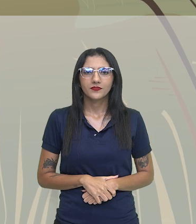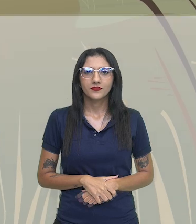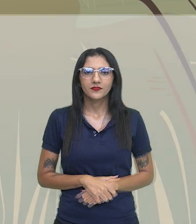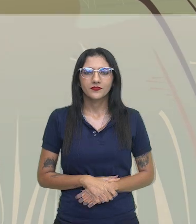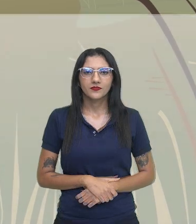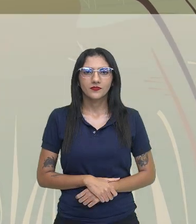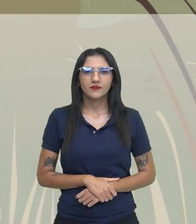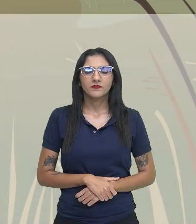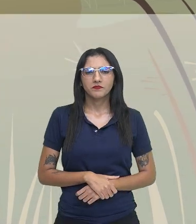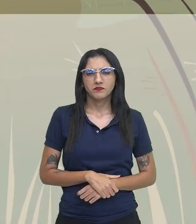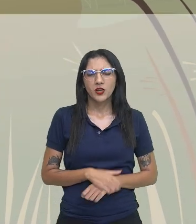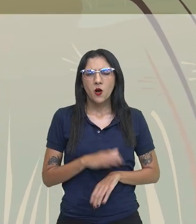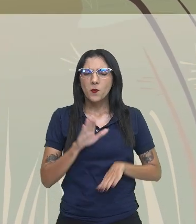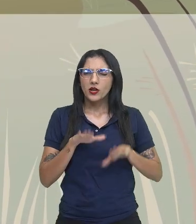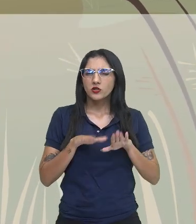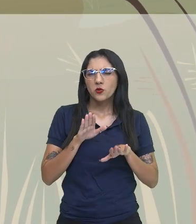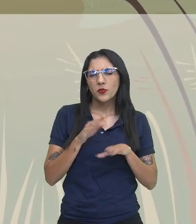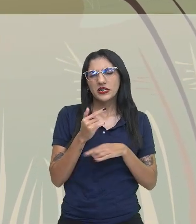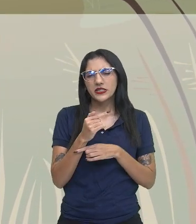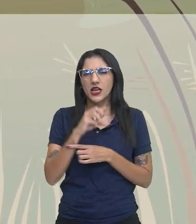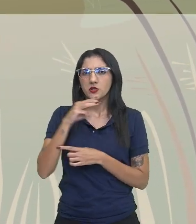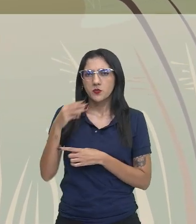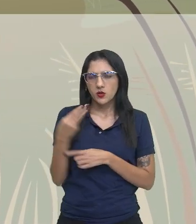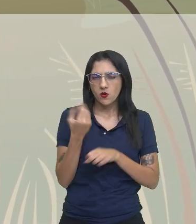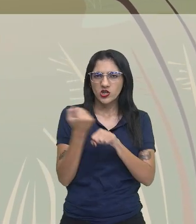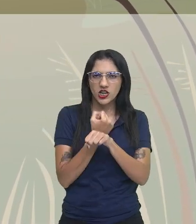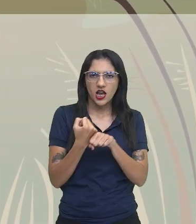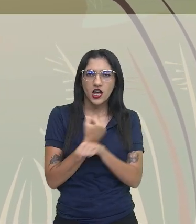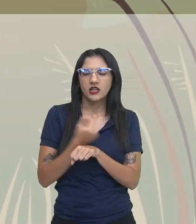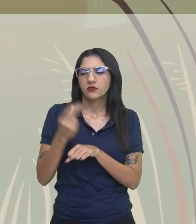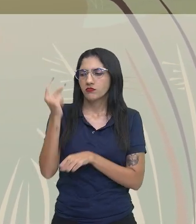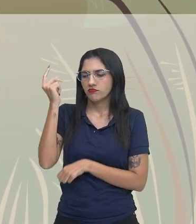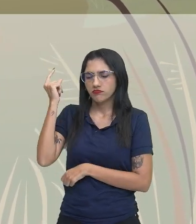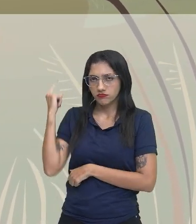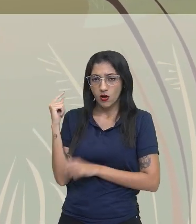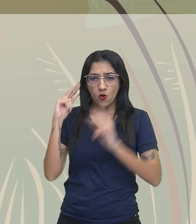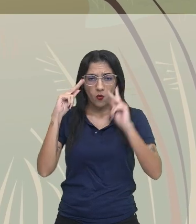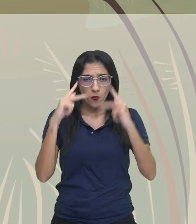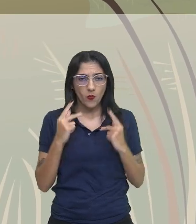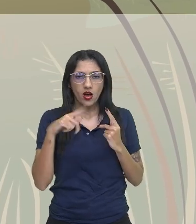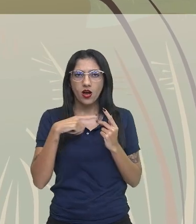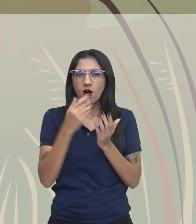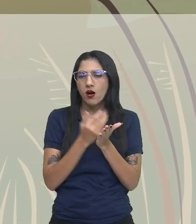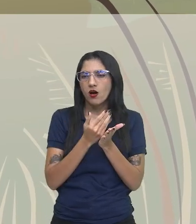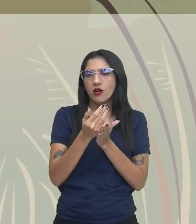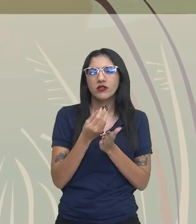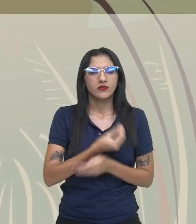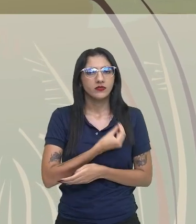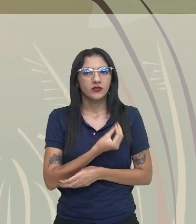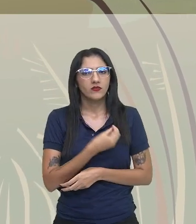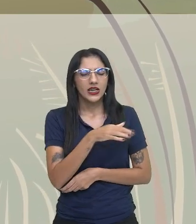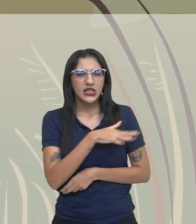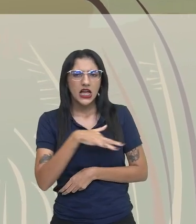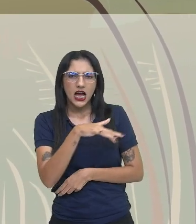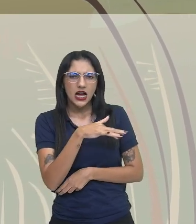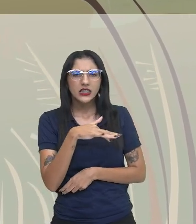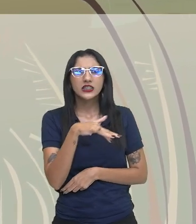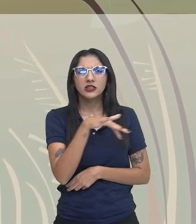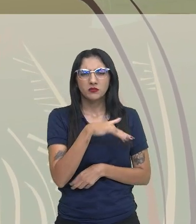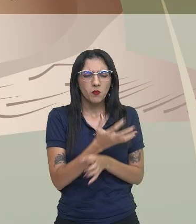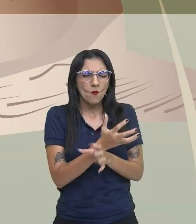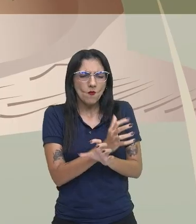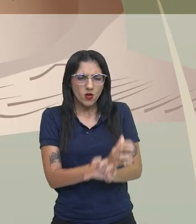Aproximadamente 7 milhões de anos, os antepassados humanos começaram a se estabelecer em savanas cada vez mais